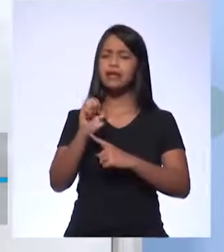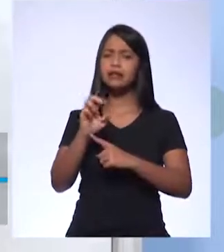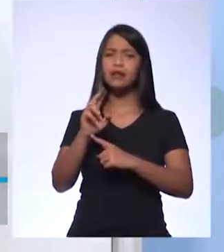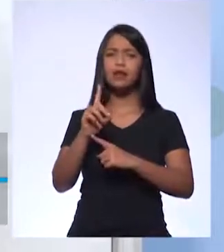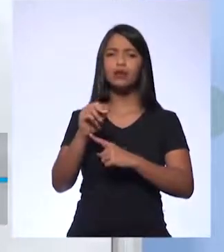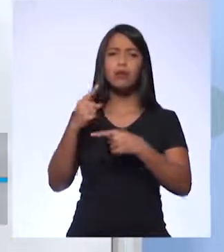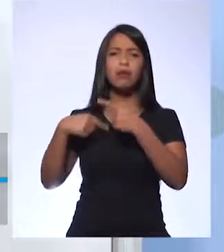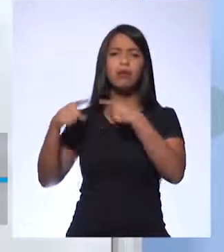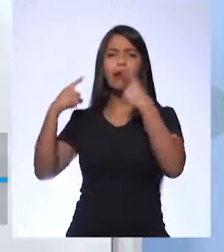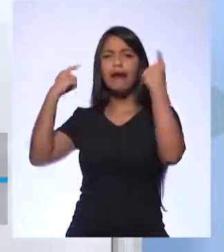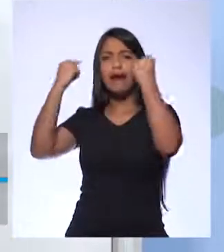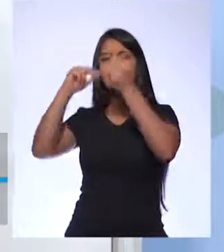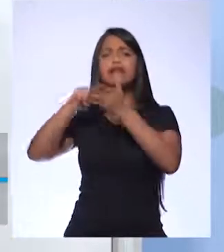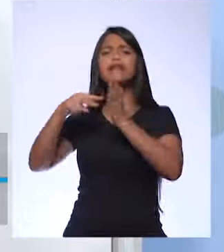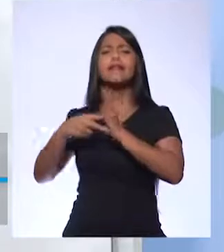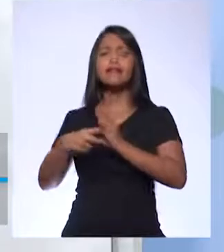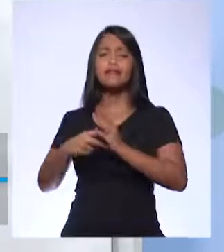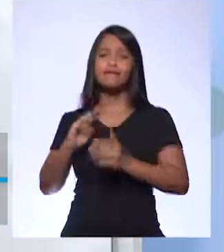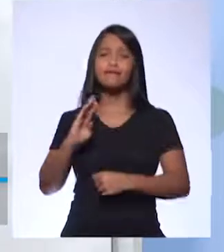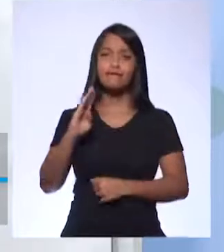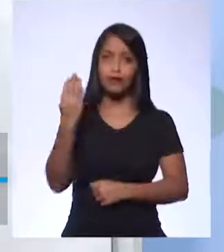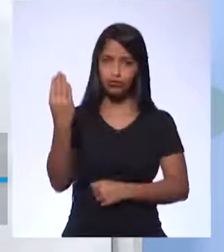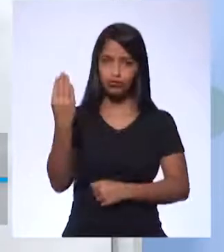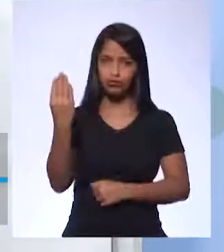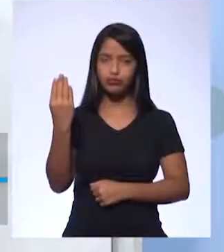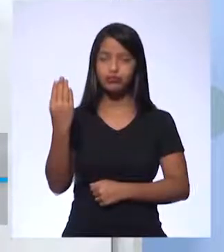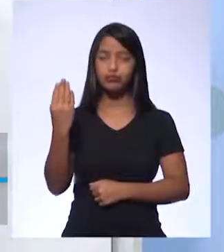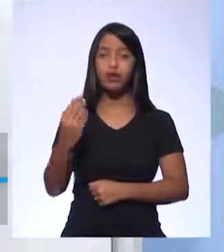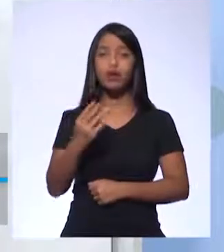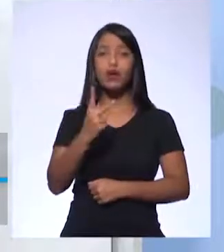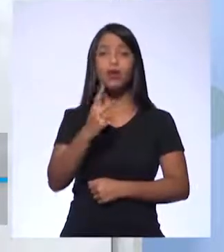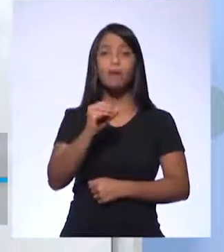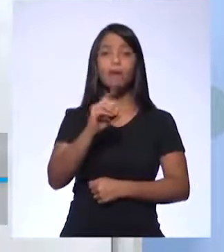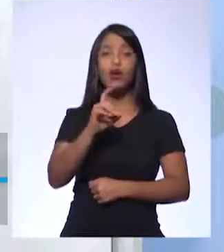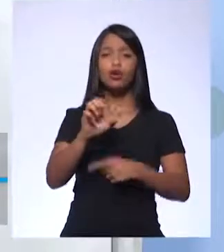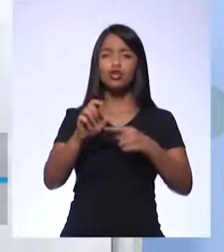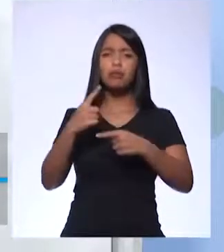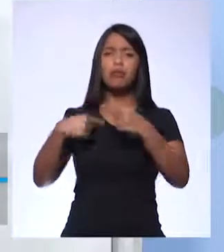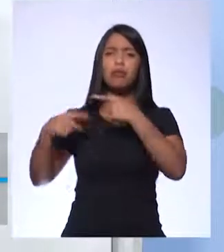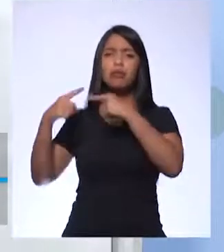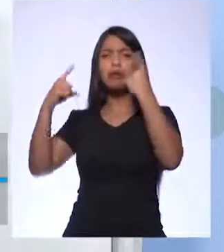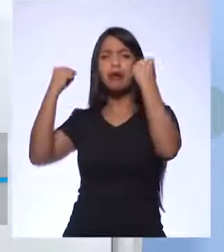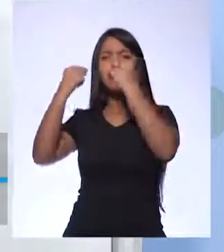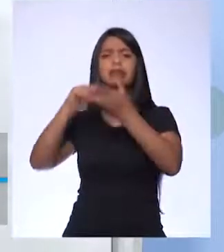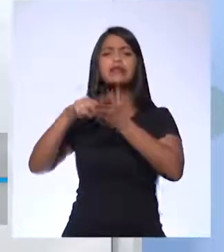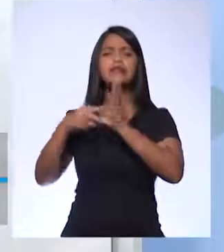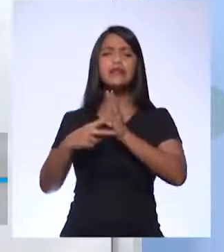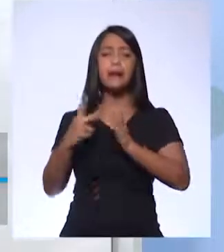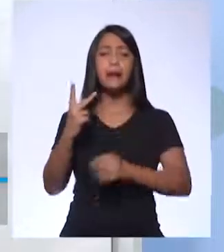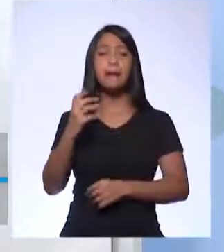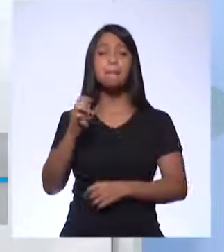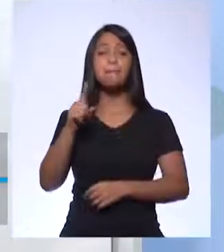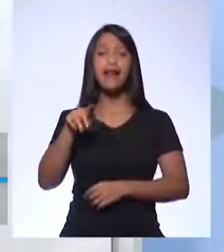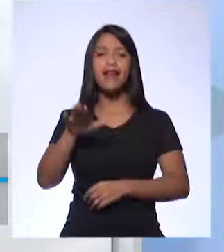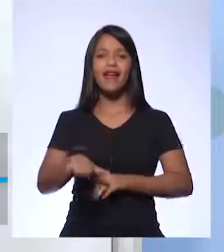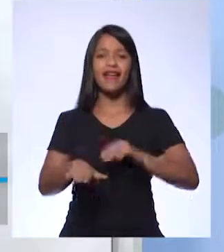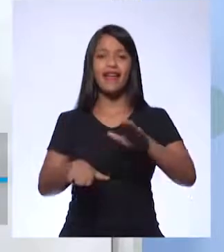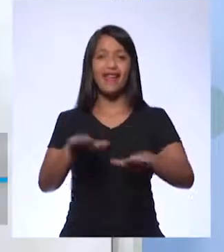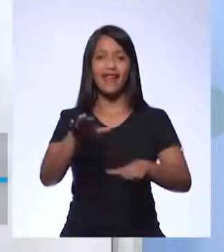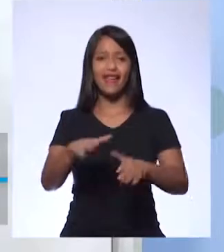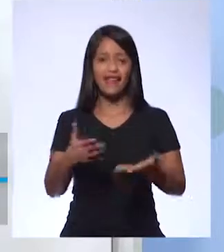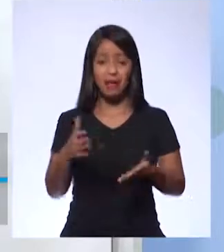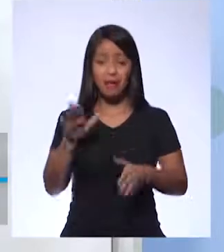e pode, pé. Então, ela tem pés falsos, tá? Que ela vai emitir para poder se locomover. Ela começa a